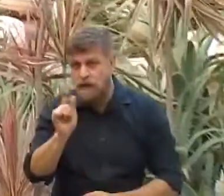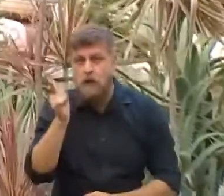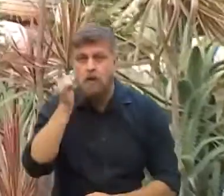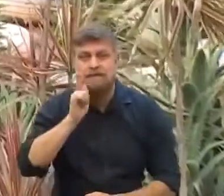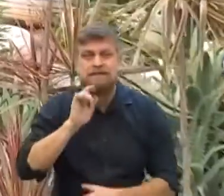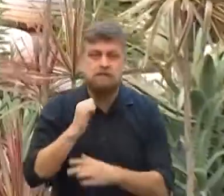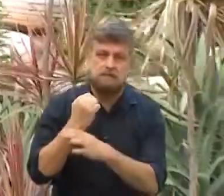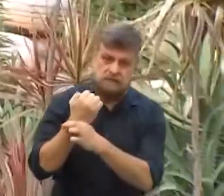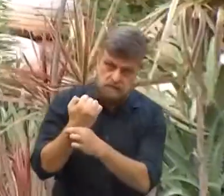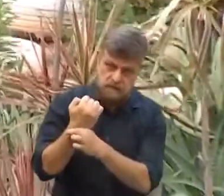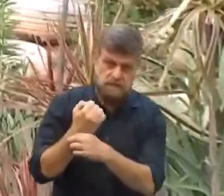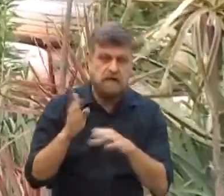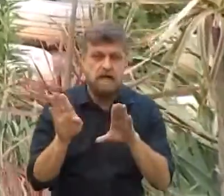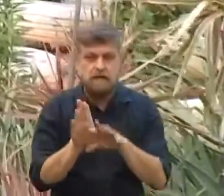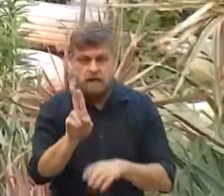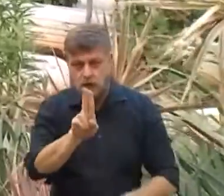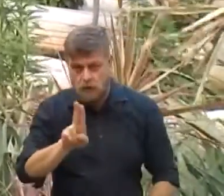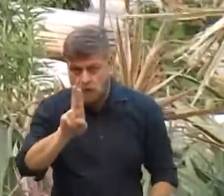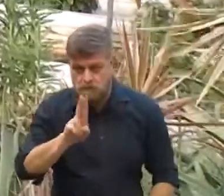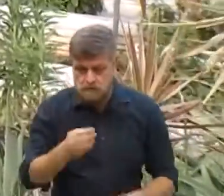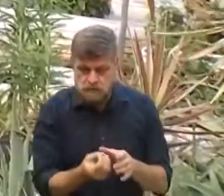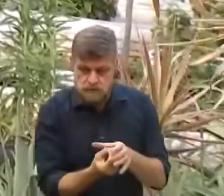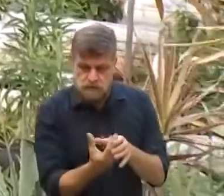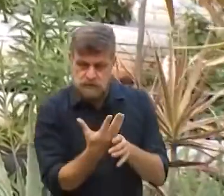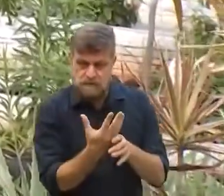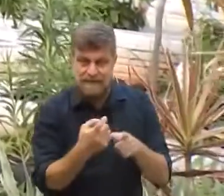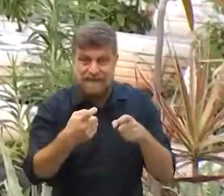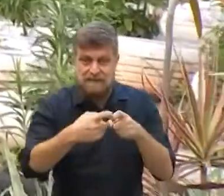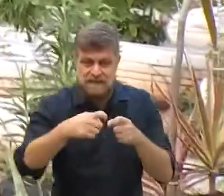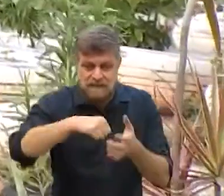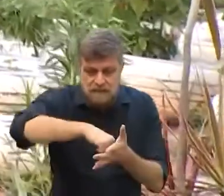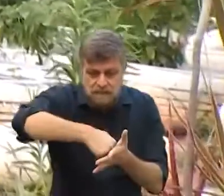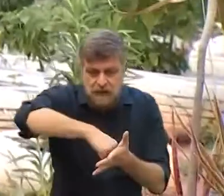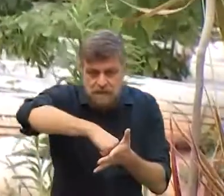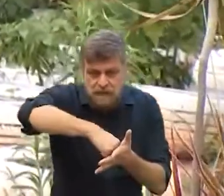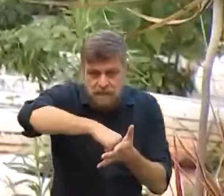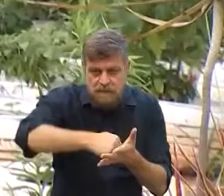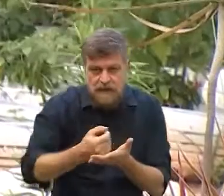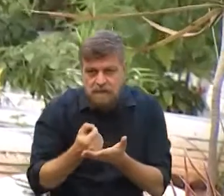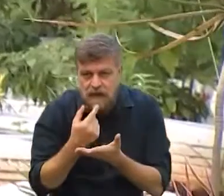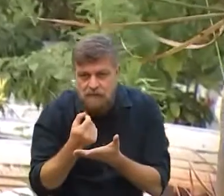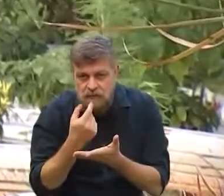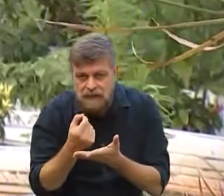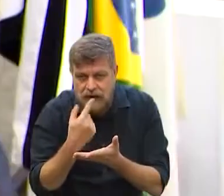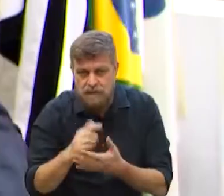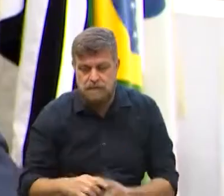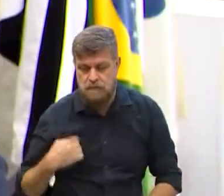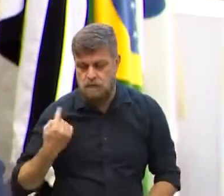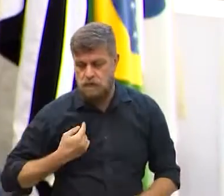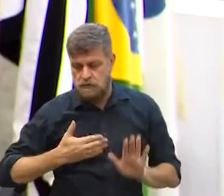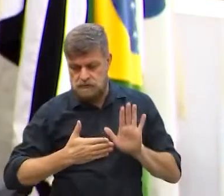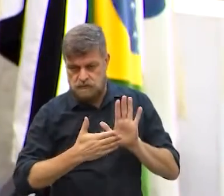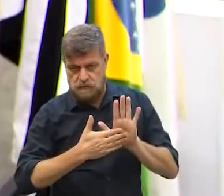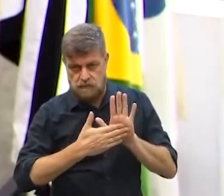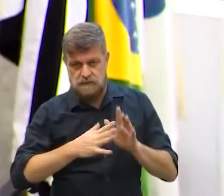o acesso seguro e também o uso racional de plantas medicinais e fitoterápicas. E o que nós